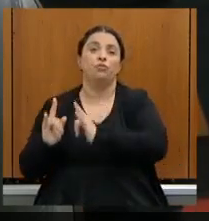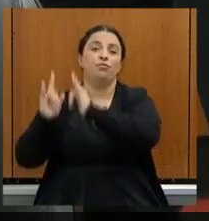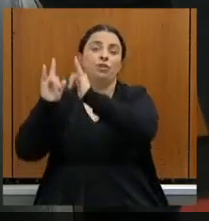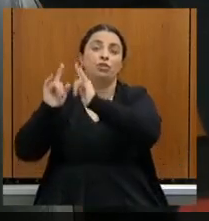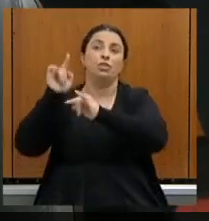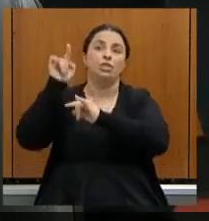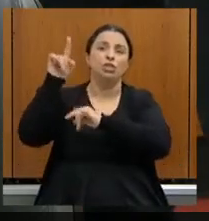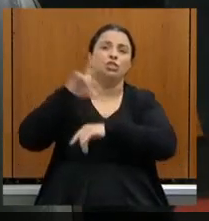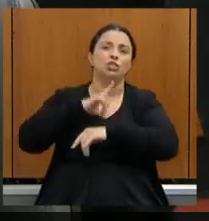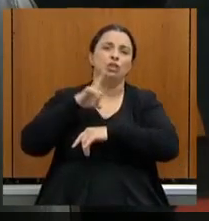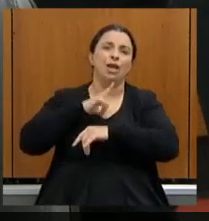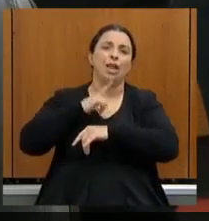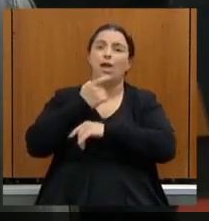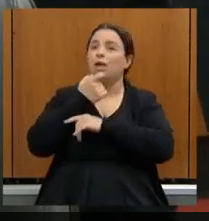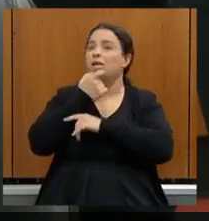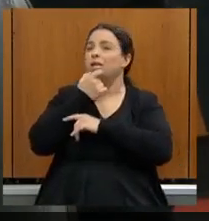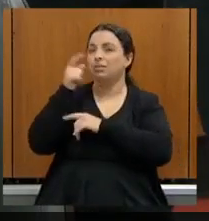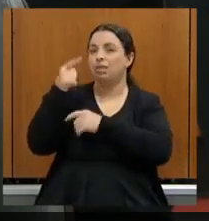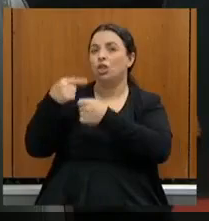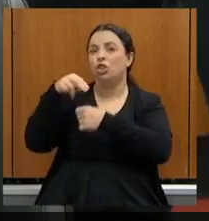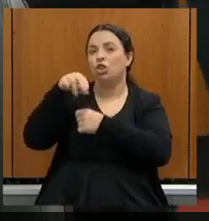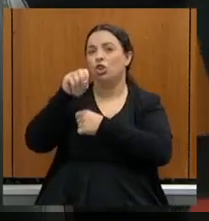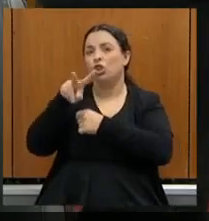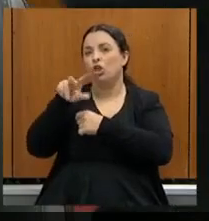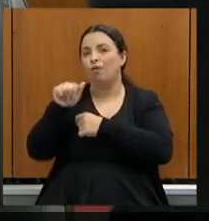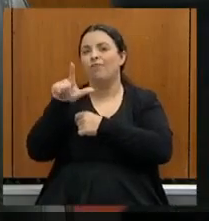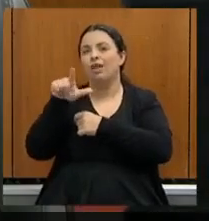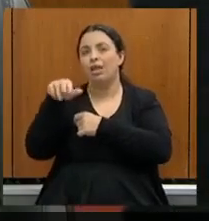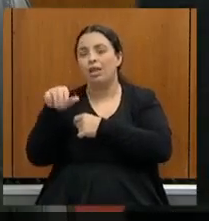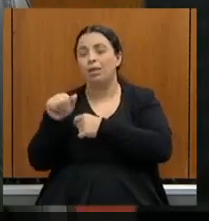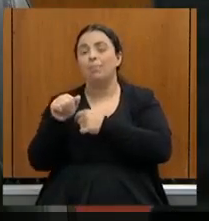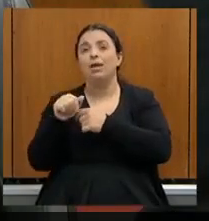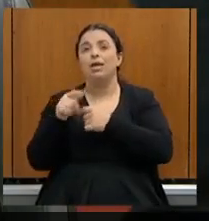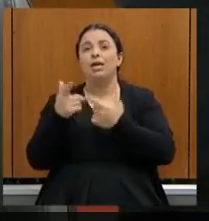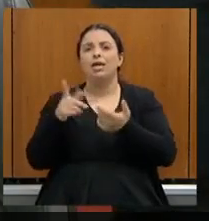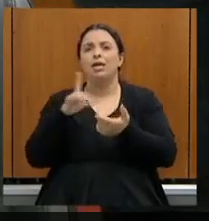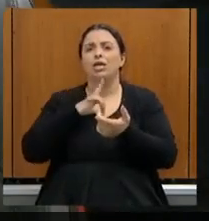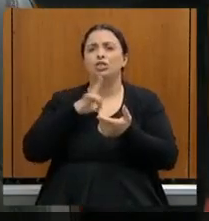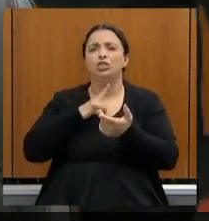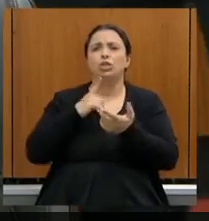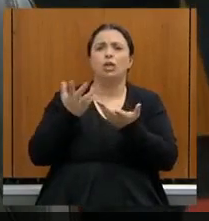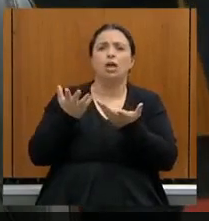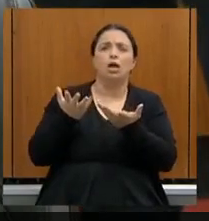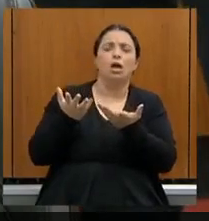Nova Lima e apontando na Serra do Curral e criando uma